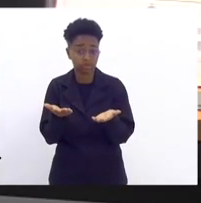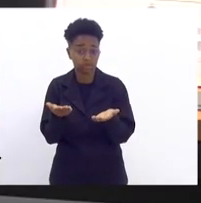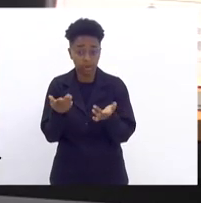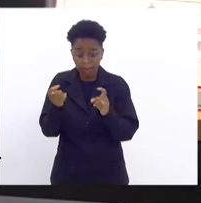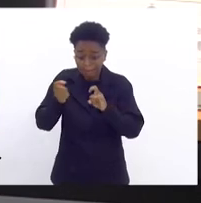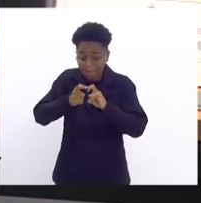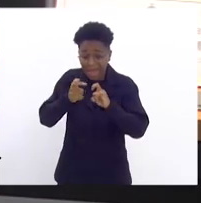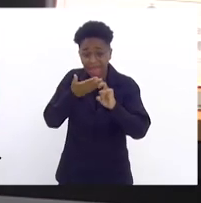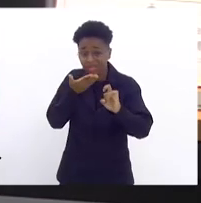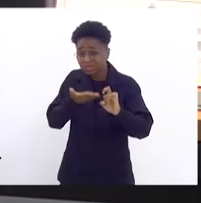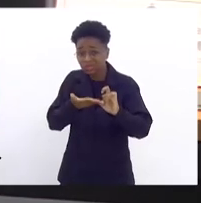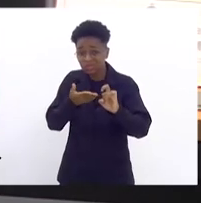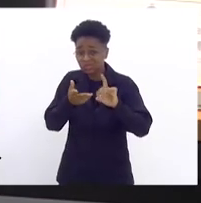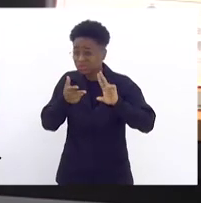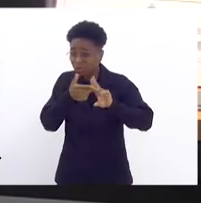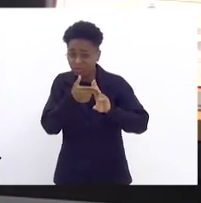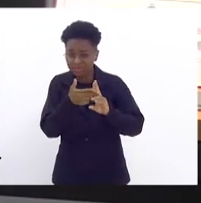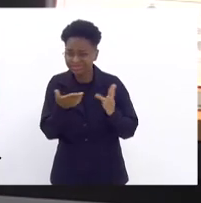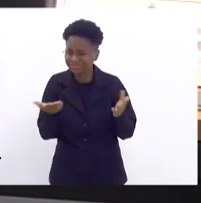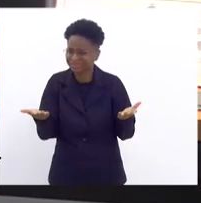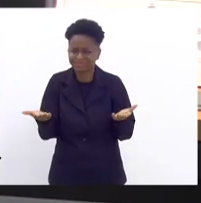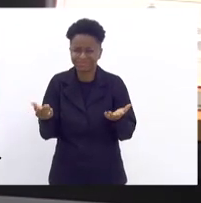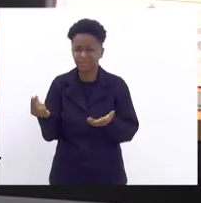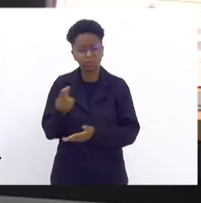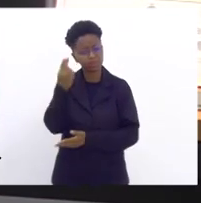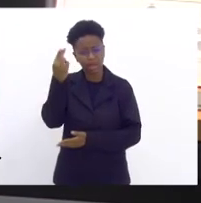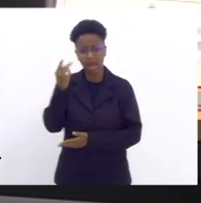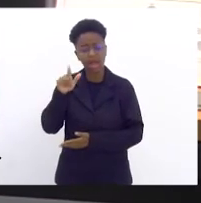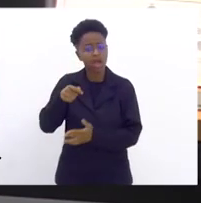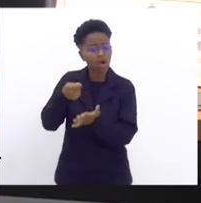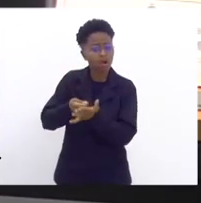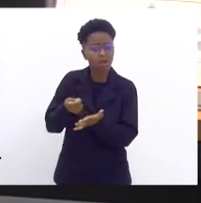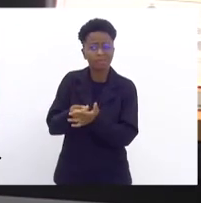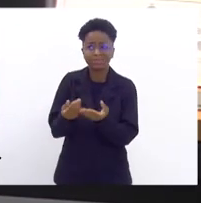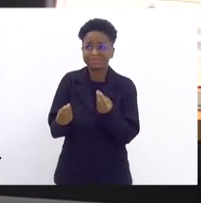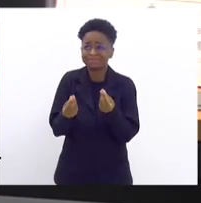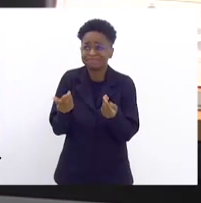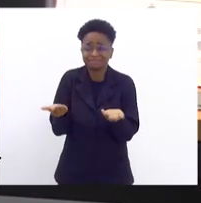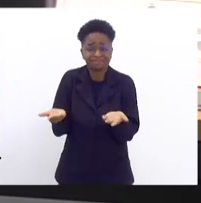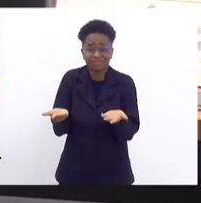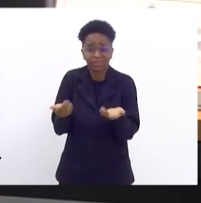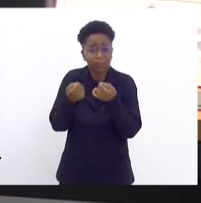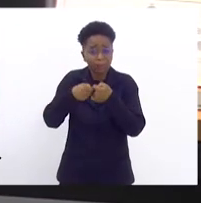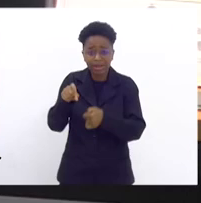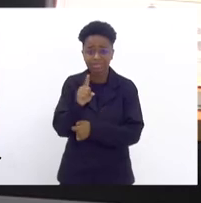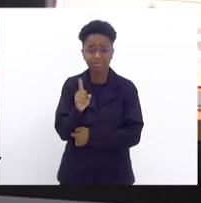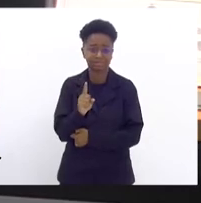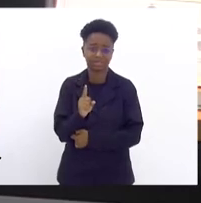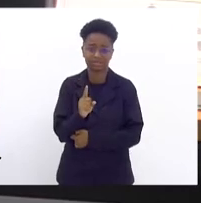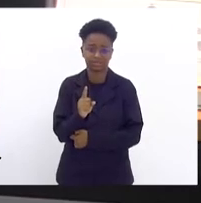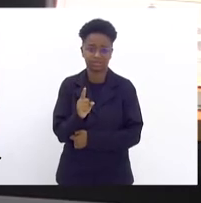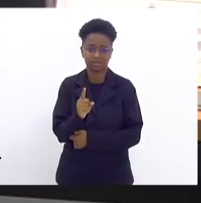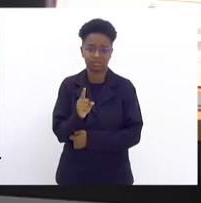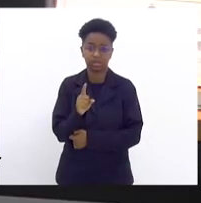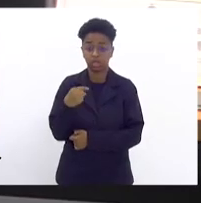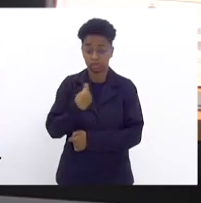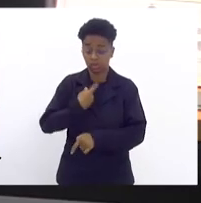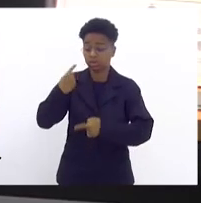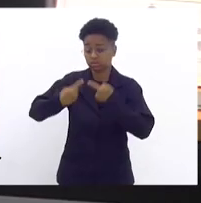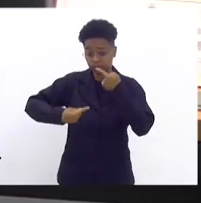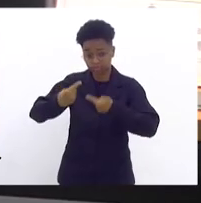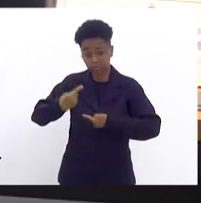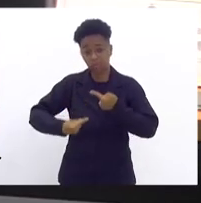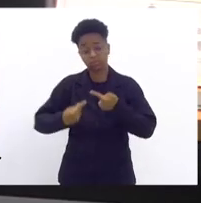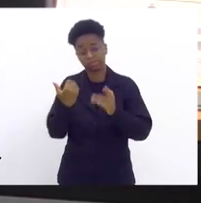que seja do SUS então é uma exigência desnecessária nós debatemos muito isso